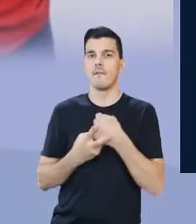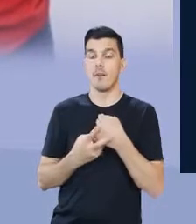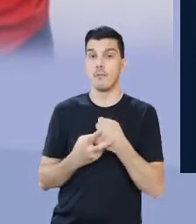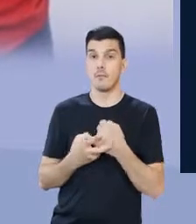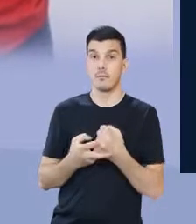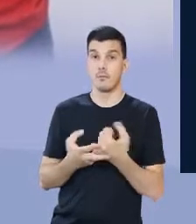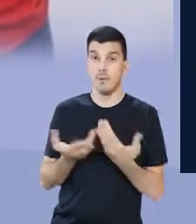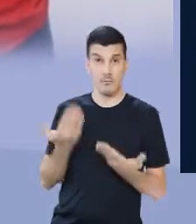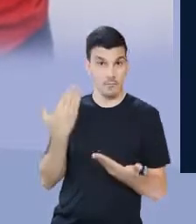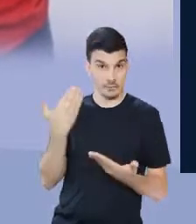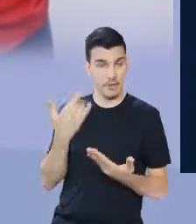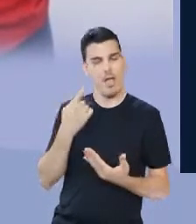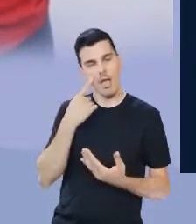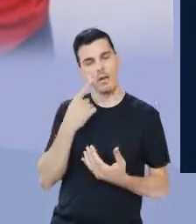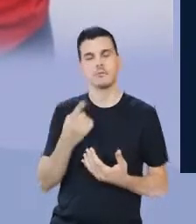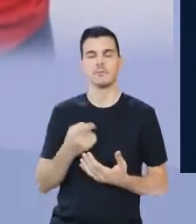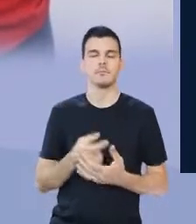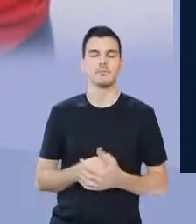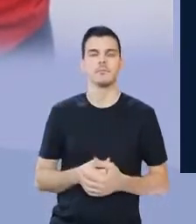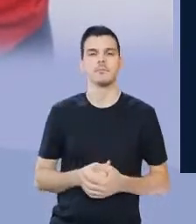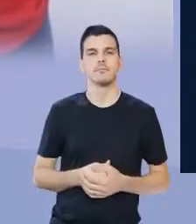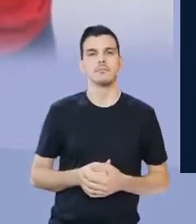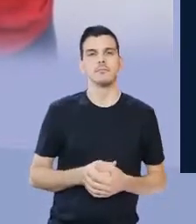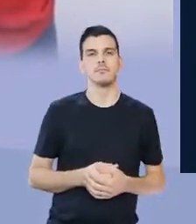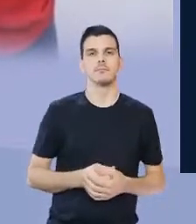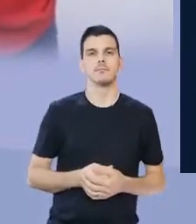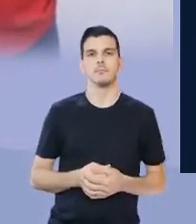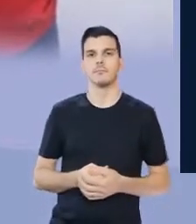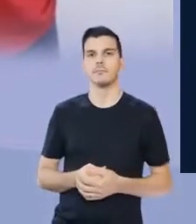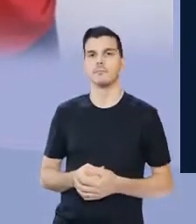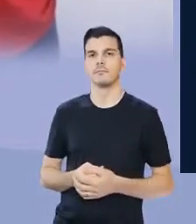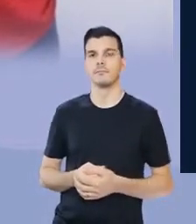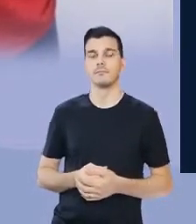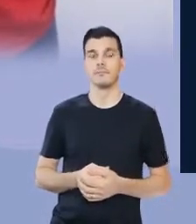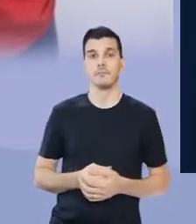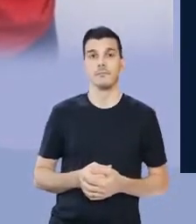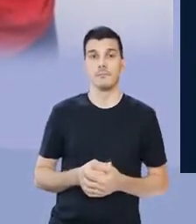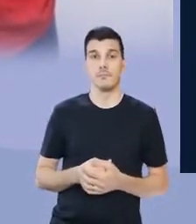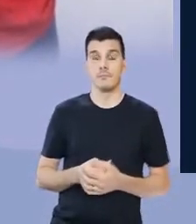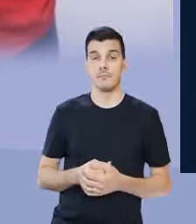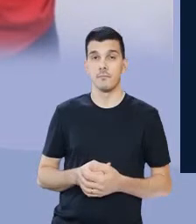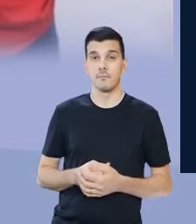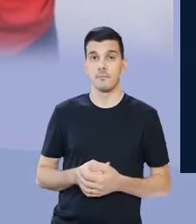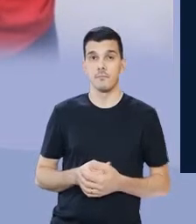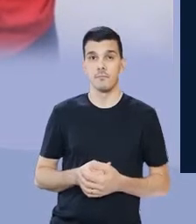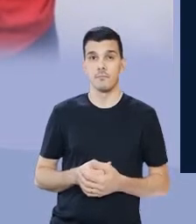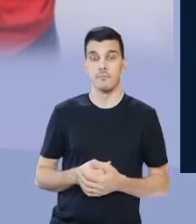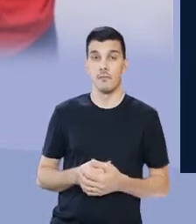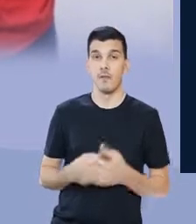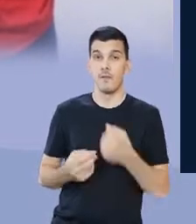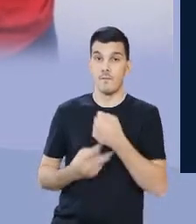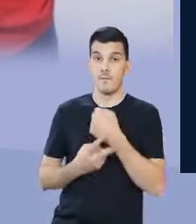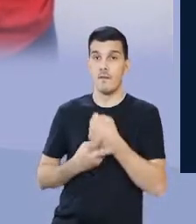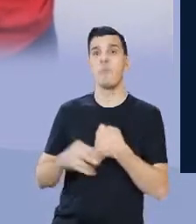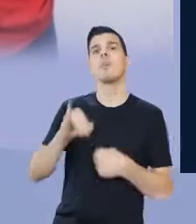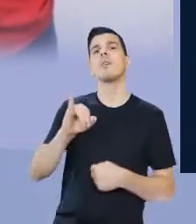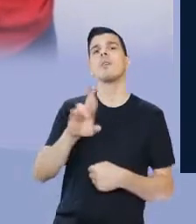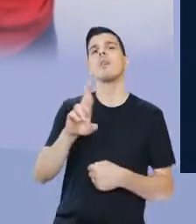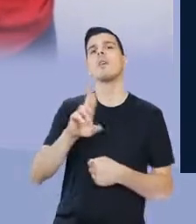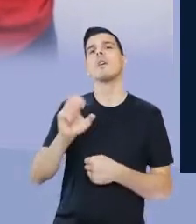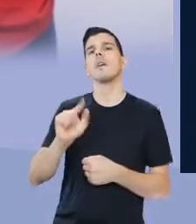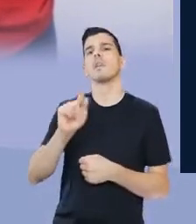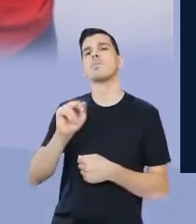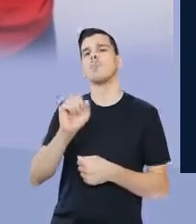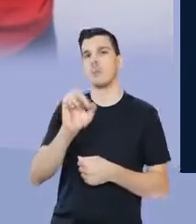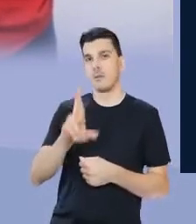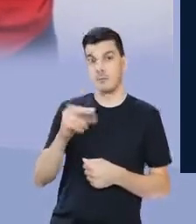verbo regular no passado simples é grande. Verbos irregulares? Bom, o nome já diz, eles são irregulares.